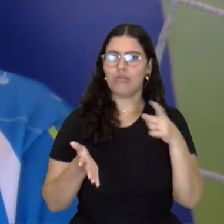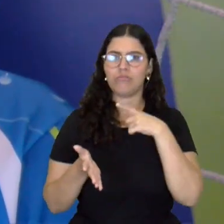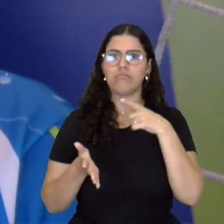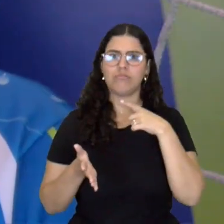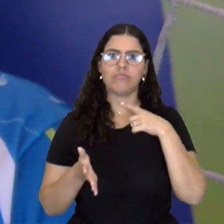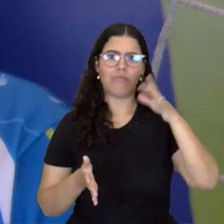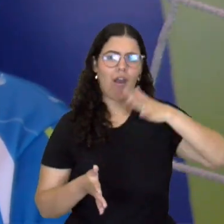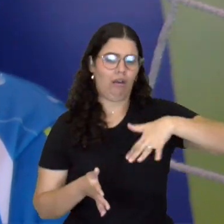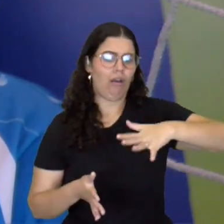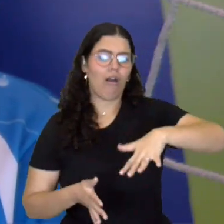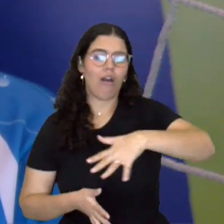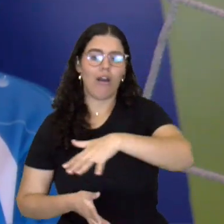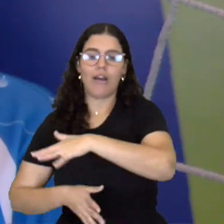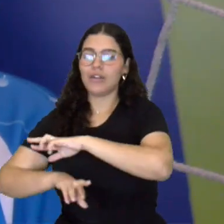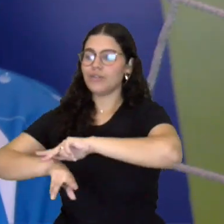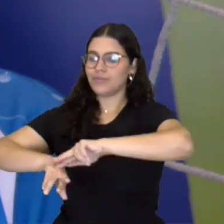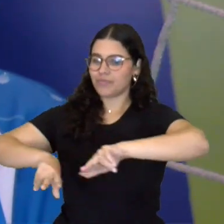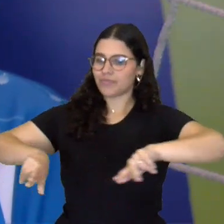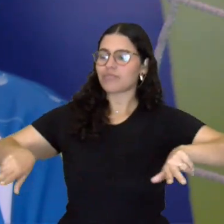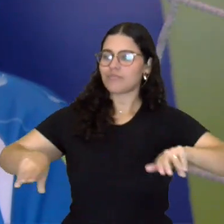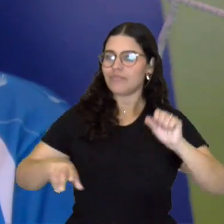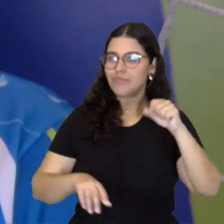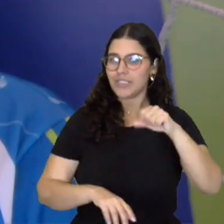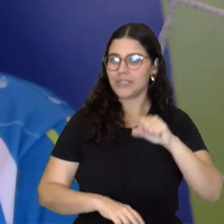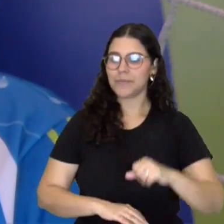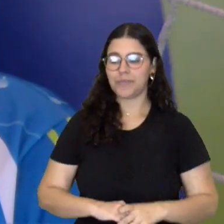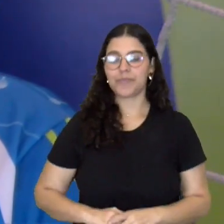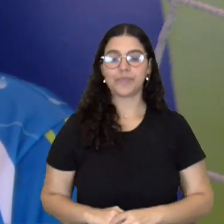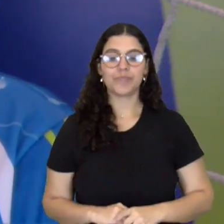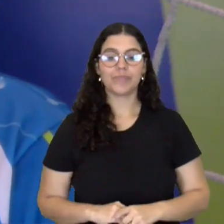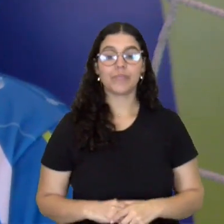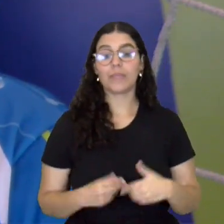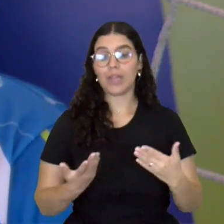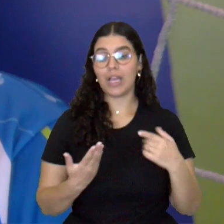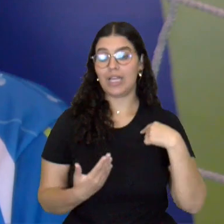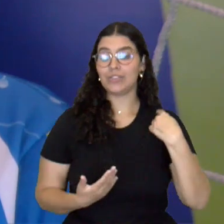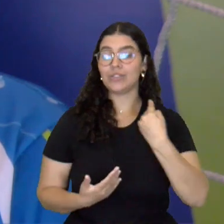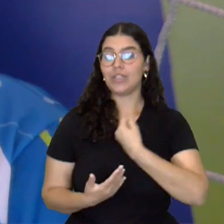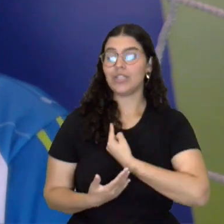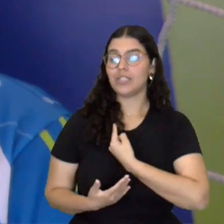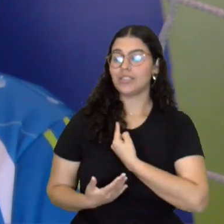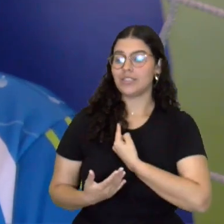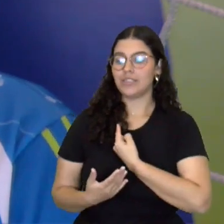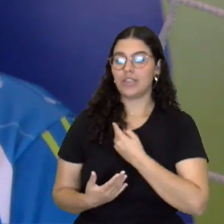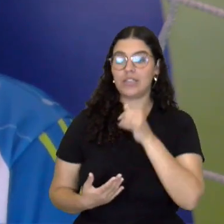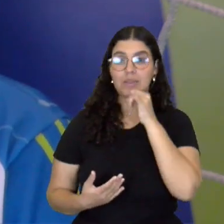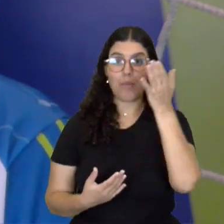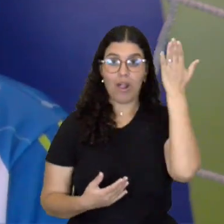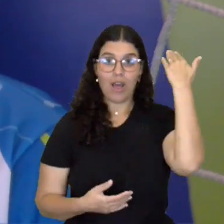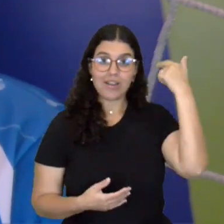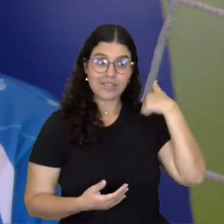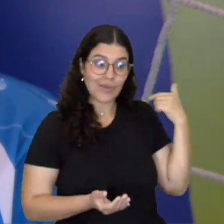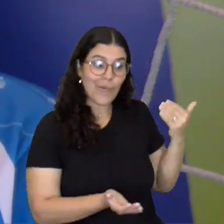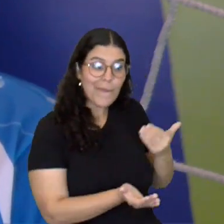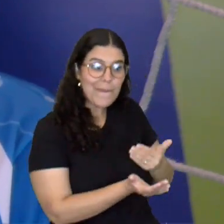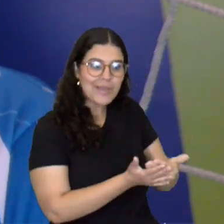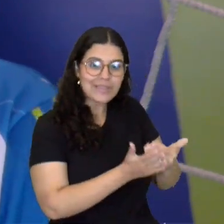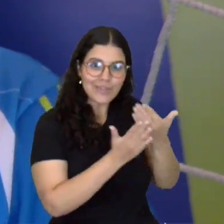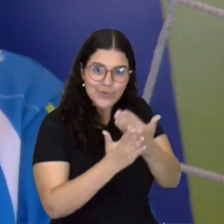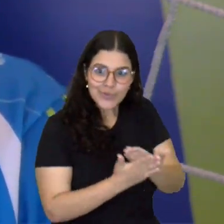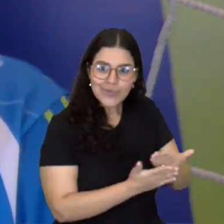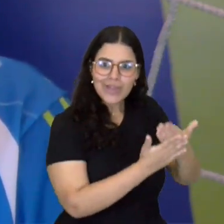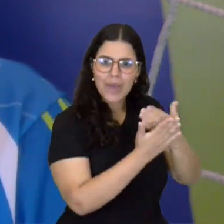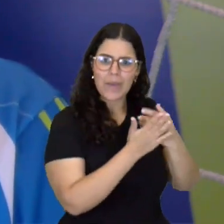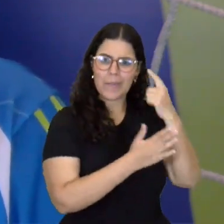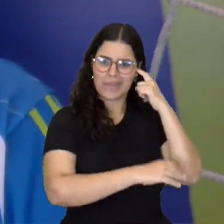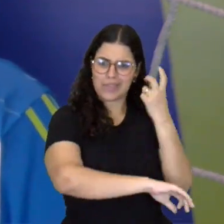áreas do conhecimento. E aí, a gente, muitas vezes, quando eu estava no início, eu achava que robô era um